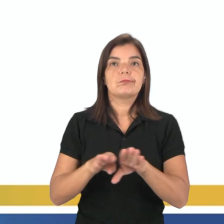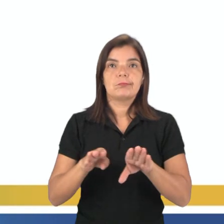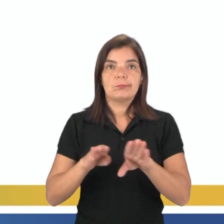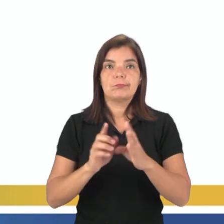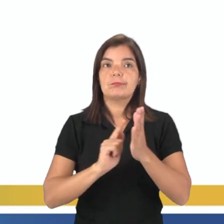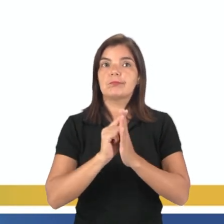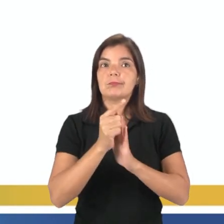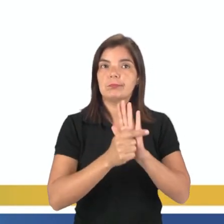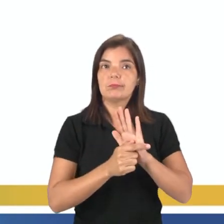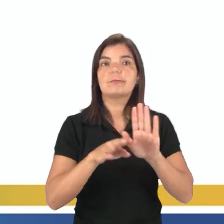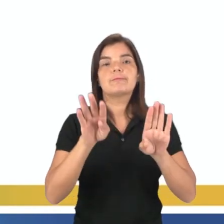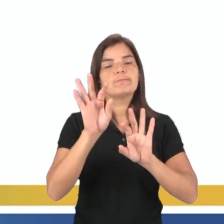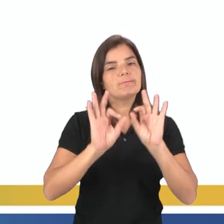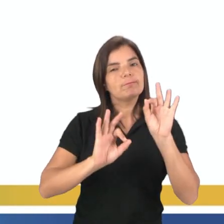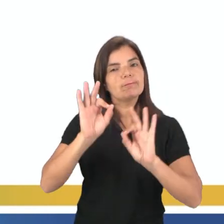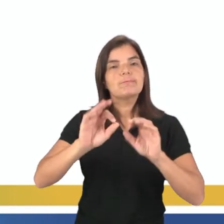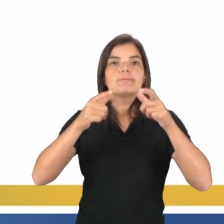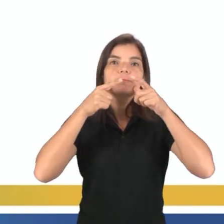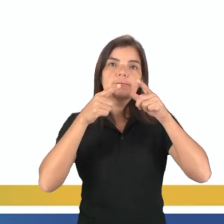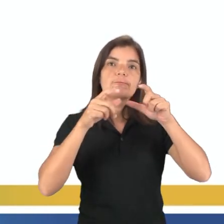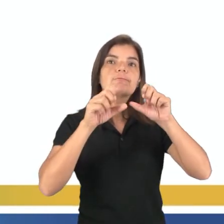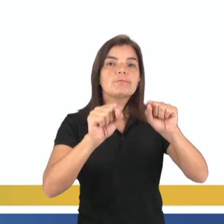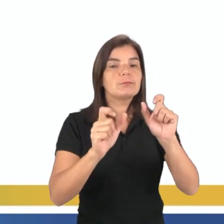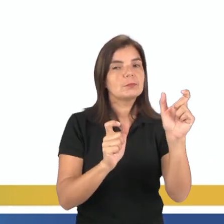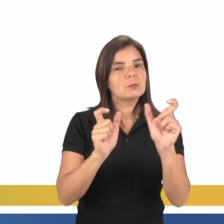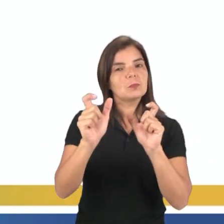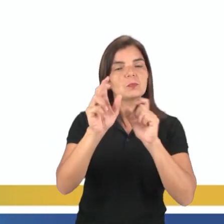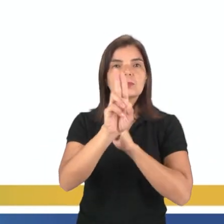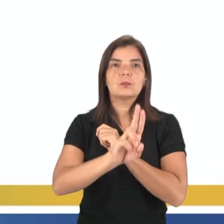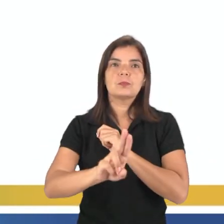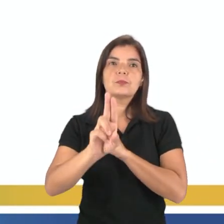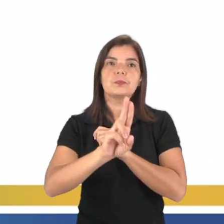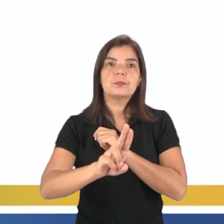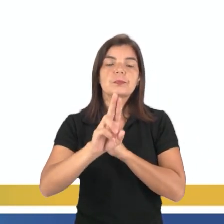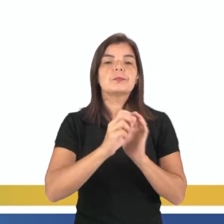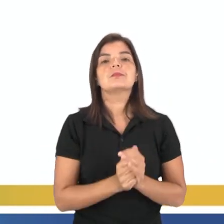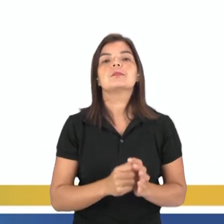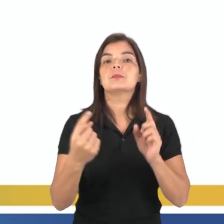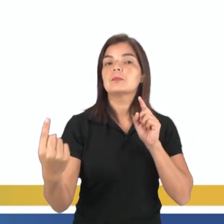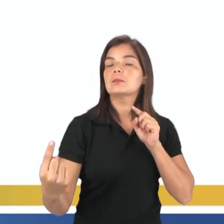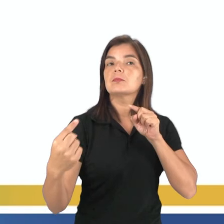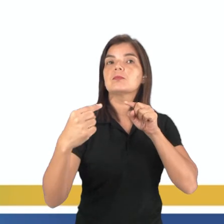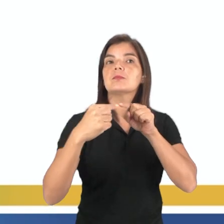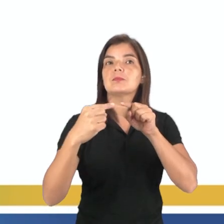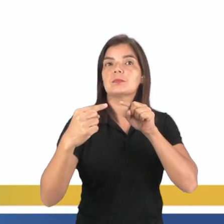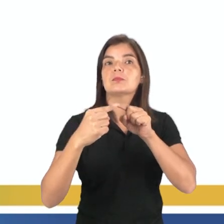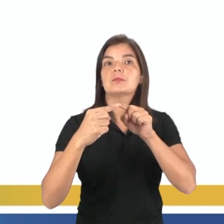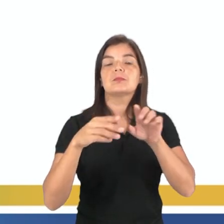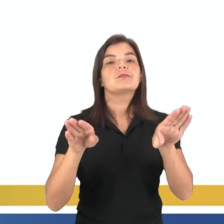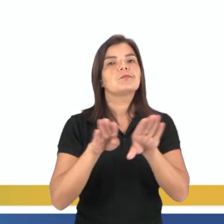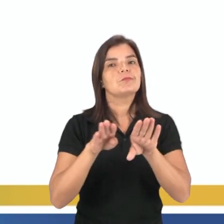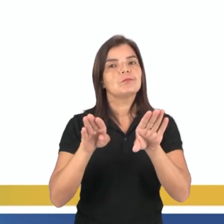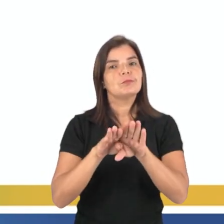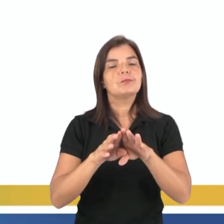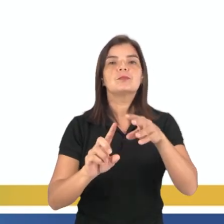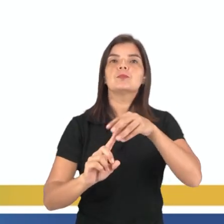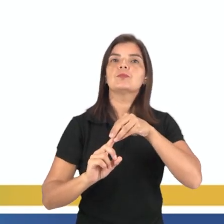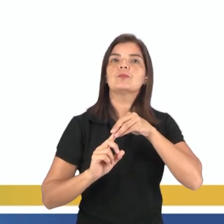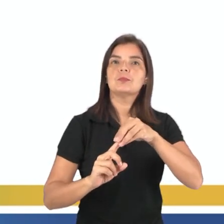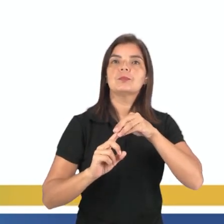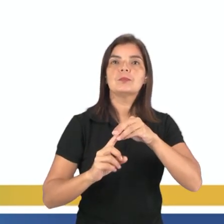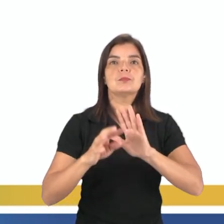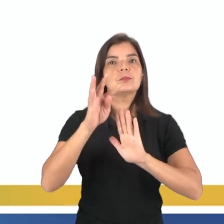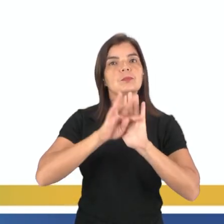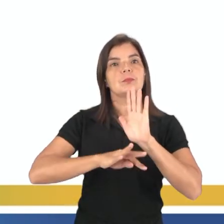pelo gênero quanto pela organização da linguagem e das palavras utilizadas. A intenção é também